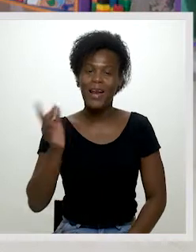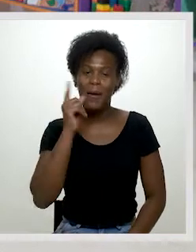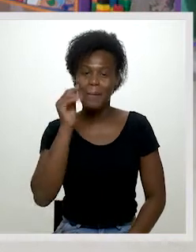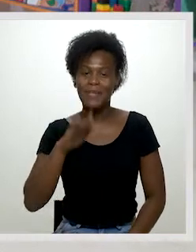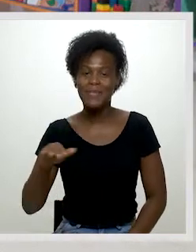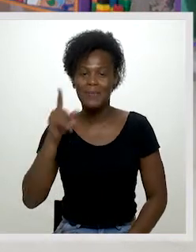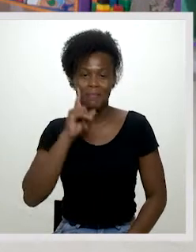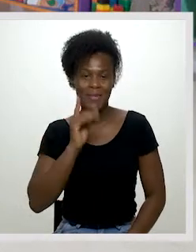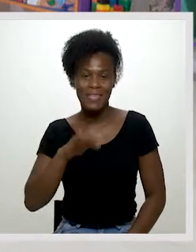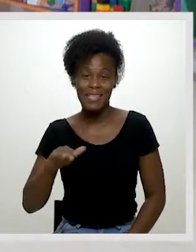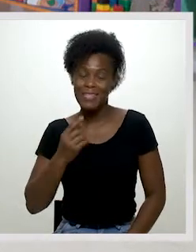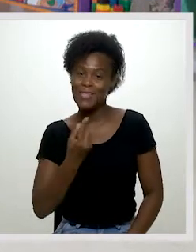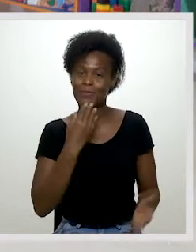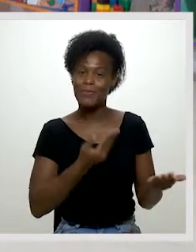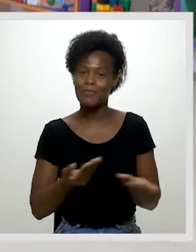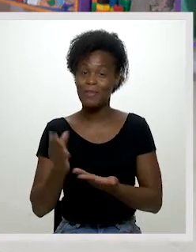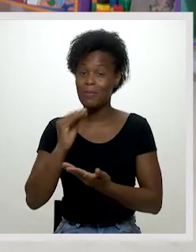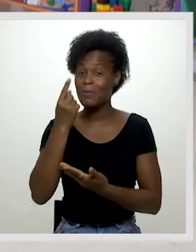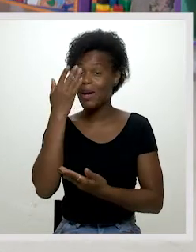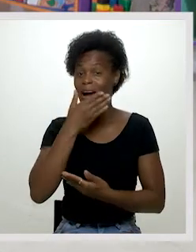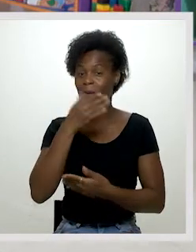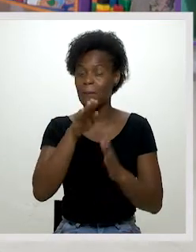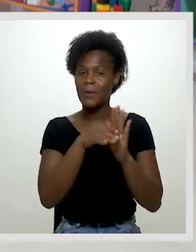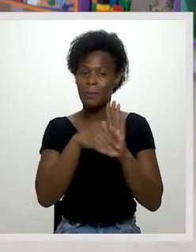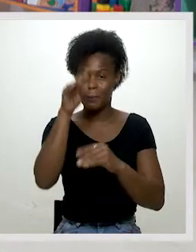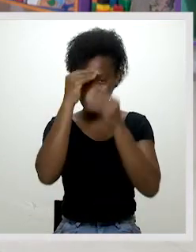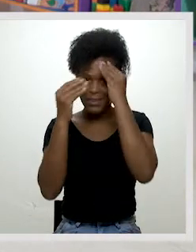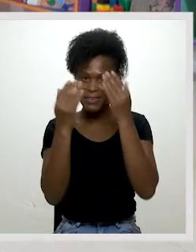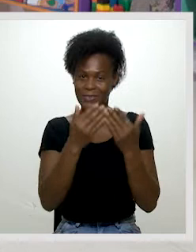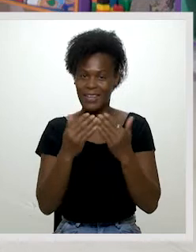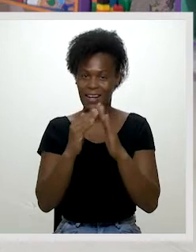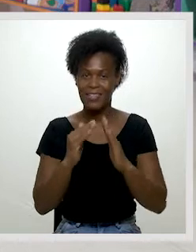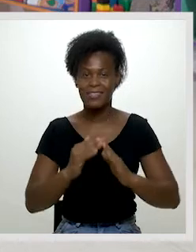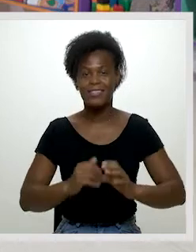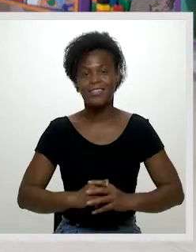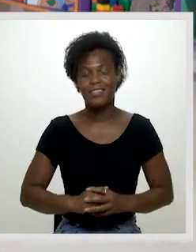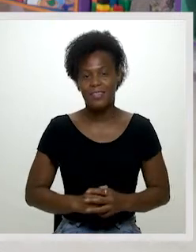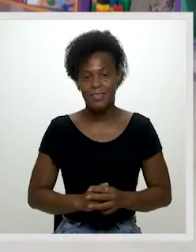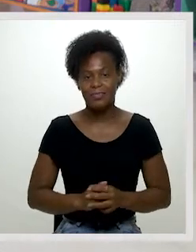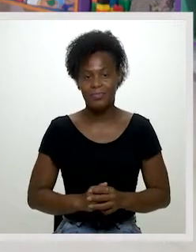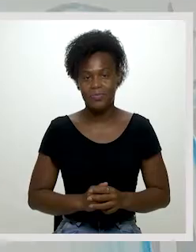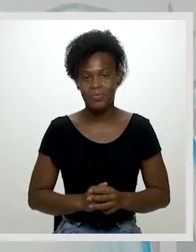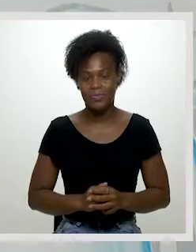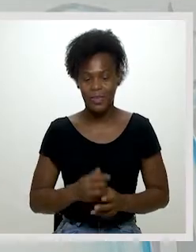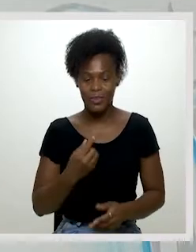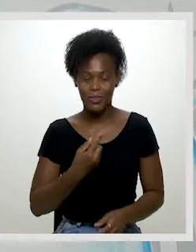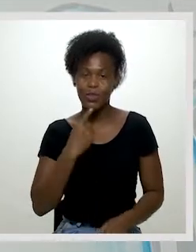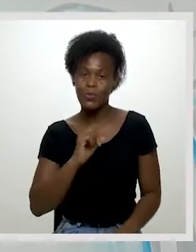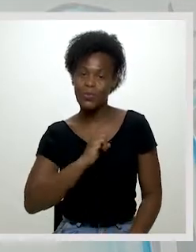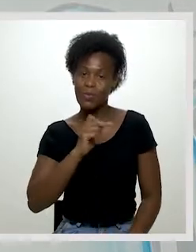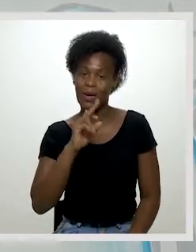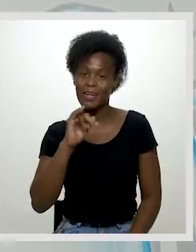Olá, meninos e meninas, sejam bem-vindos a mais uma aula no programa Aprender e Estudar em Casa. Eu